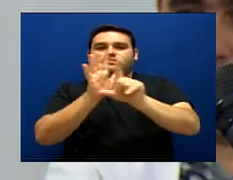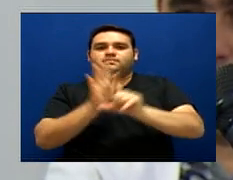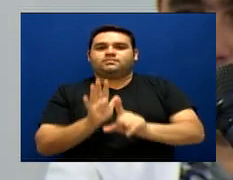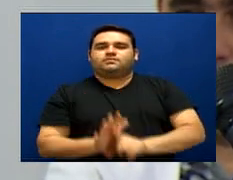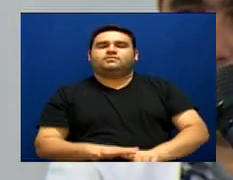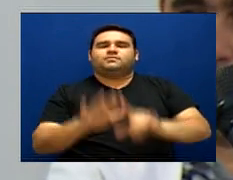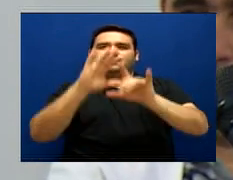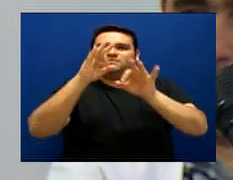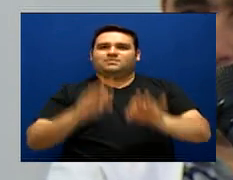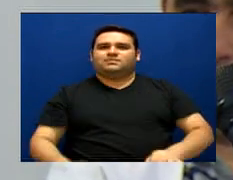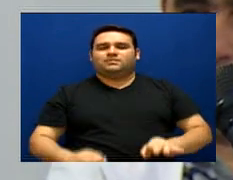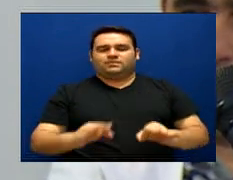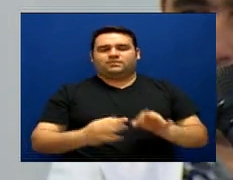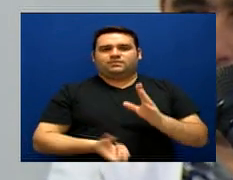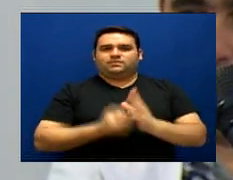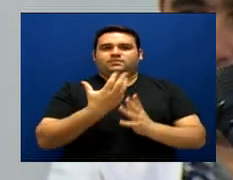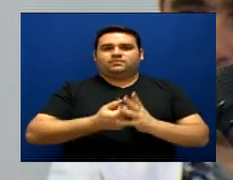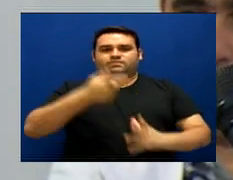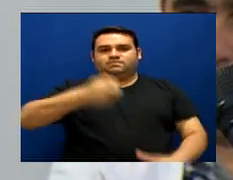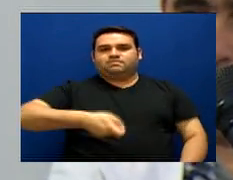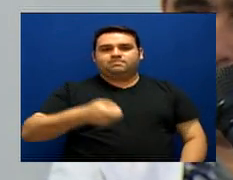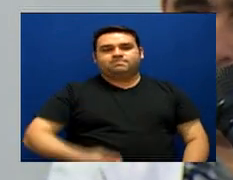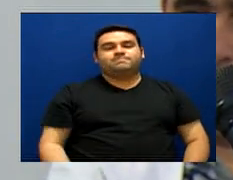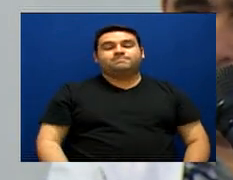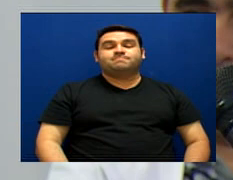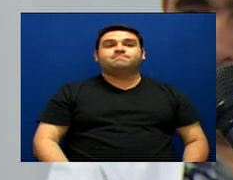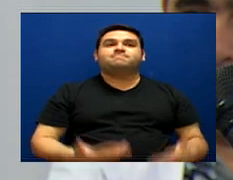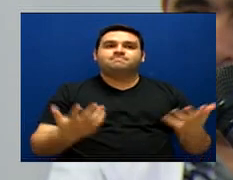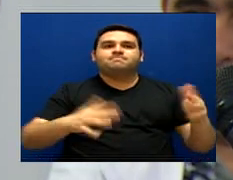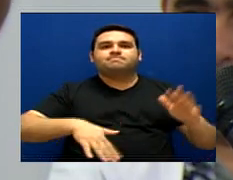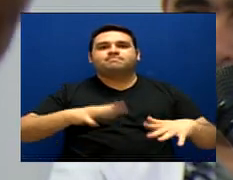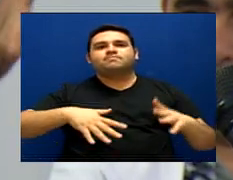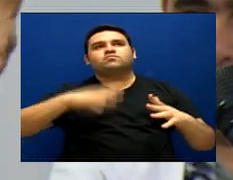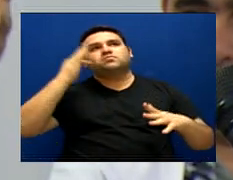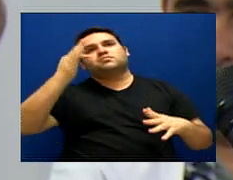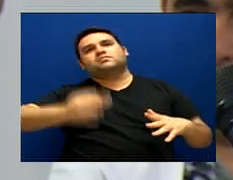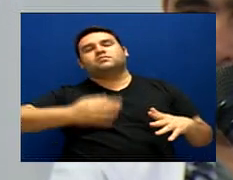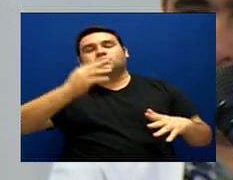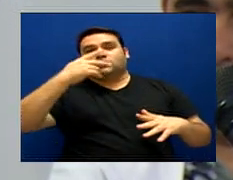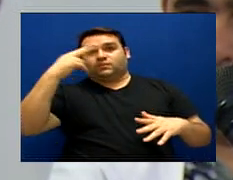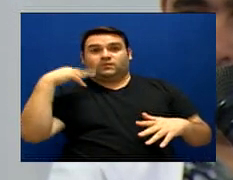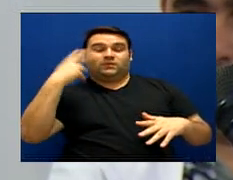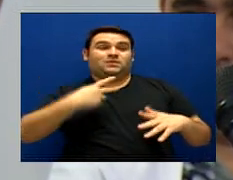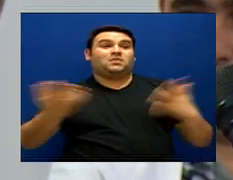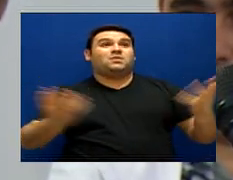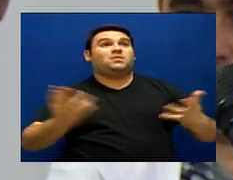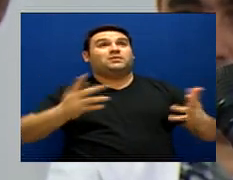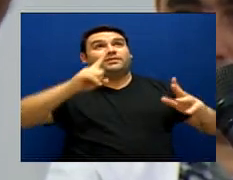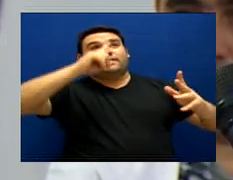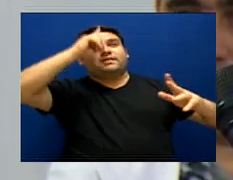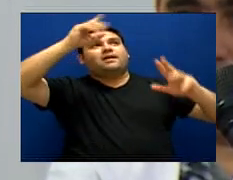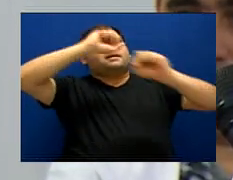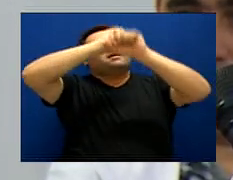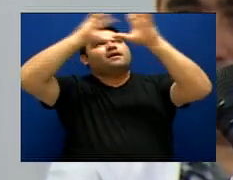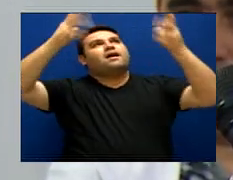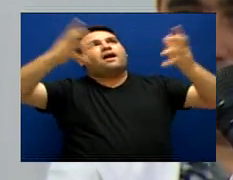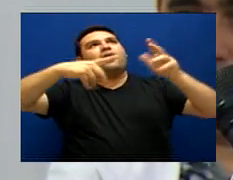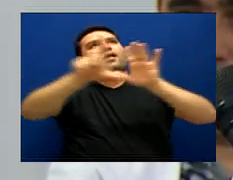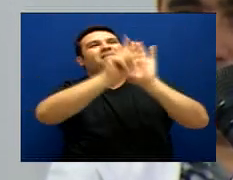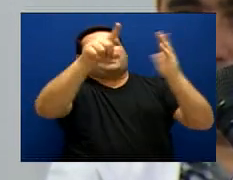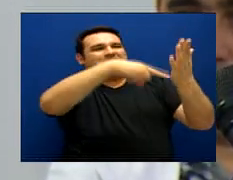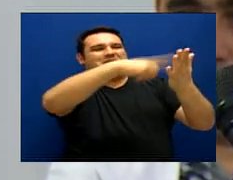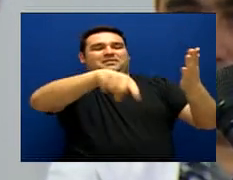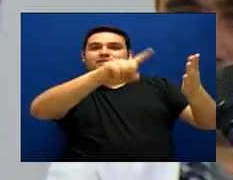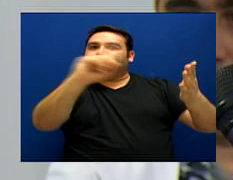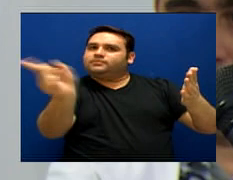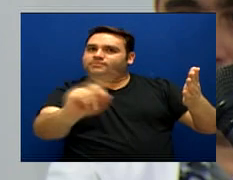de maneira mais restritiva. Então, eu espero que nenhum vereador tenha feliz ideia de querer revogar esta